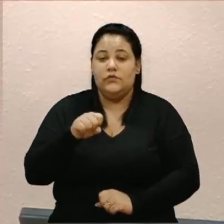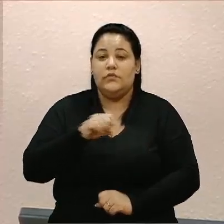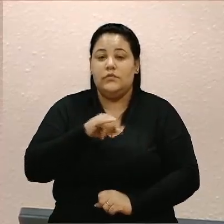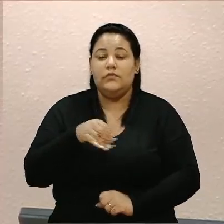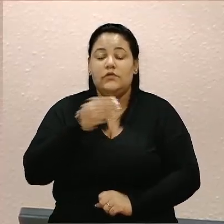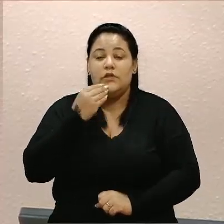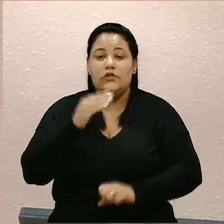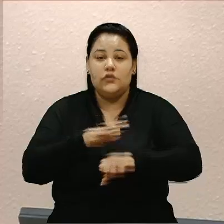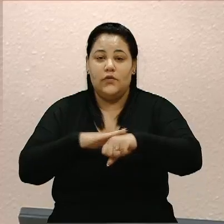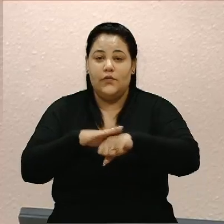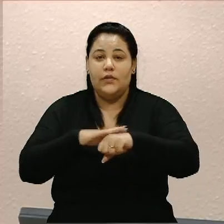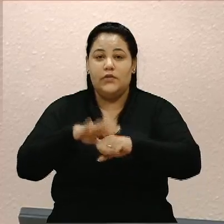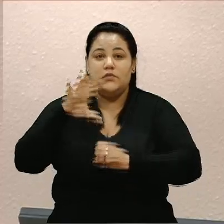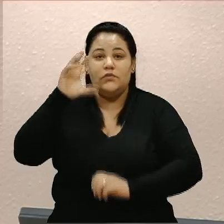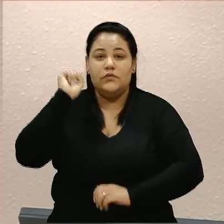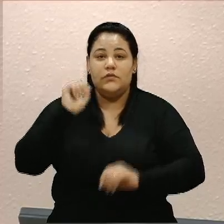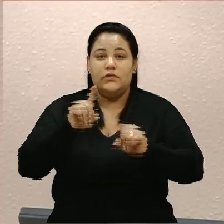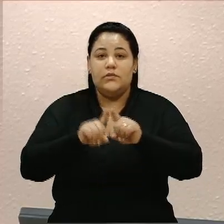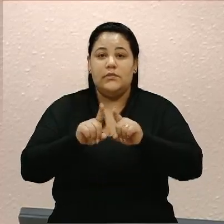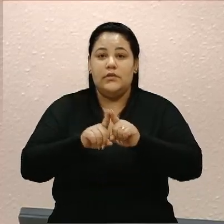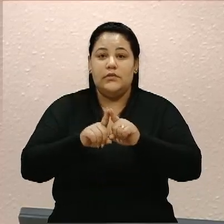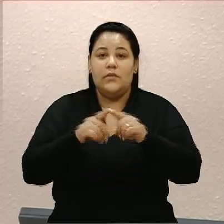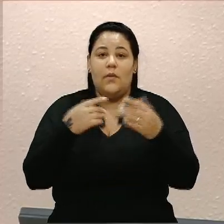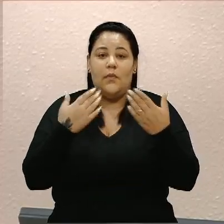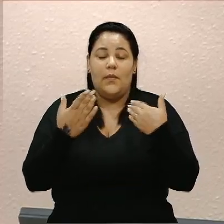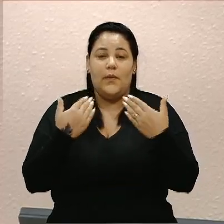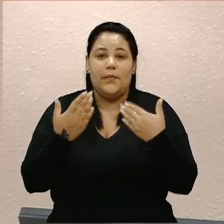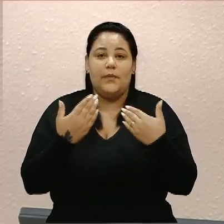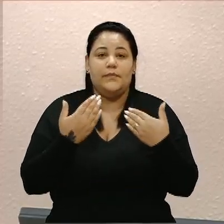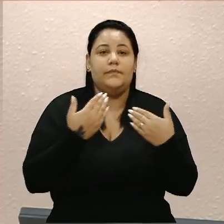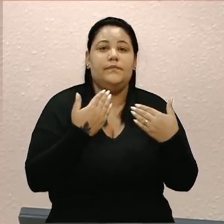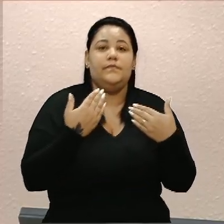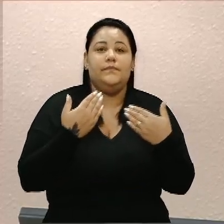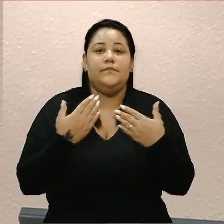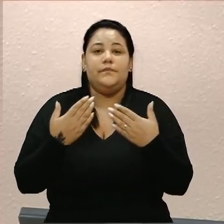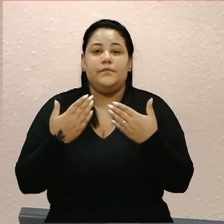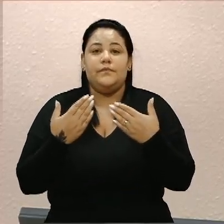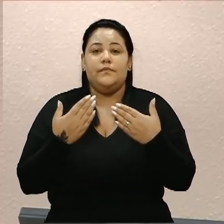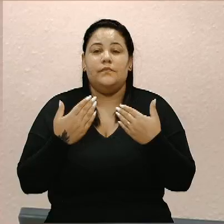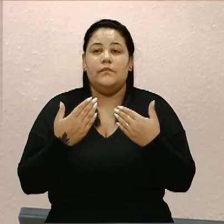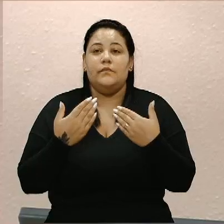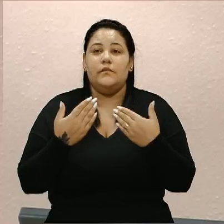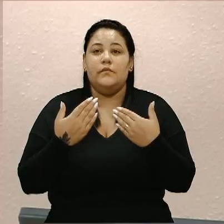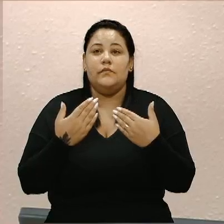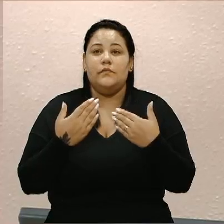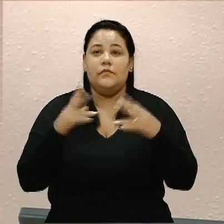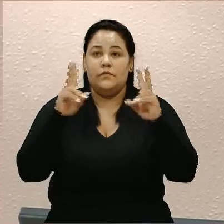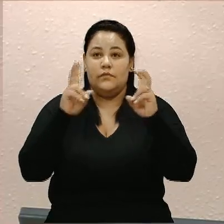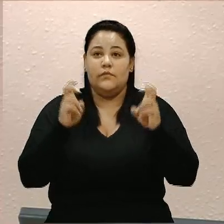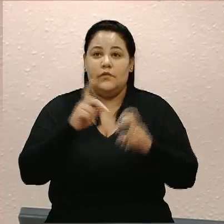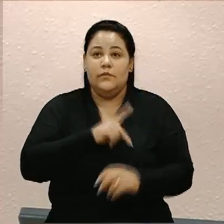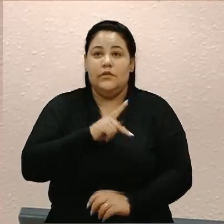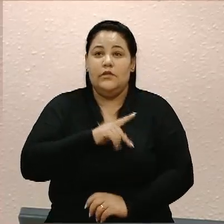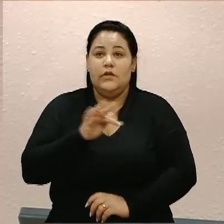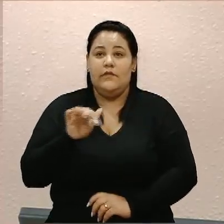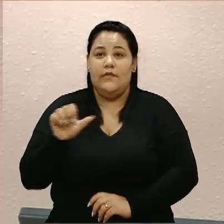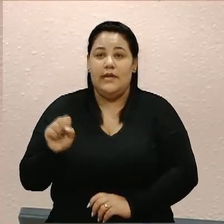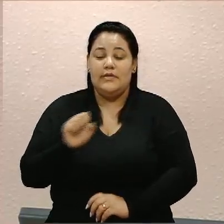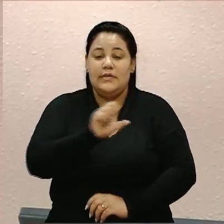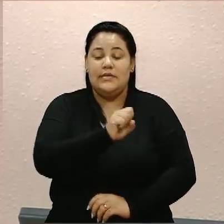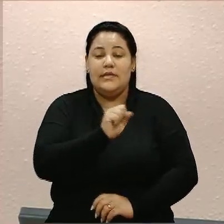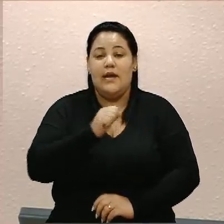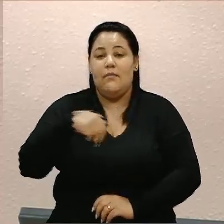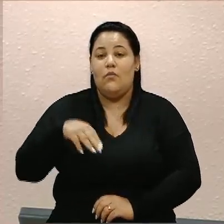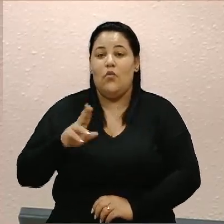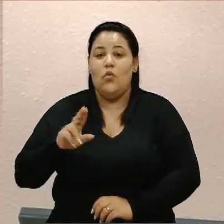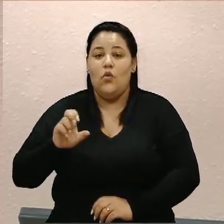conversar, de escutar e de também poder dialogar um pouco sobre esse tema e outros com o presidente da FAA, Samuel Ávila. É importante dizer